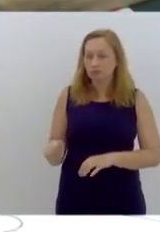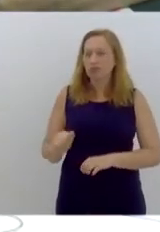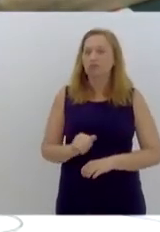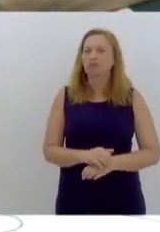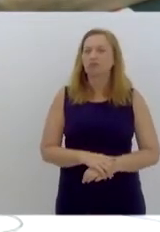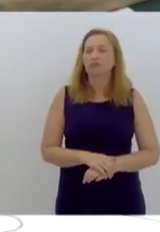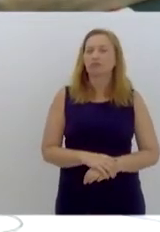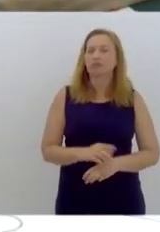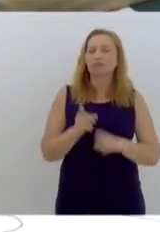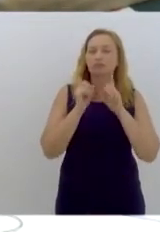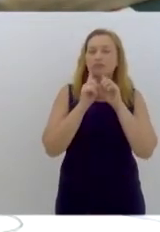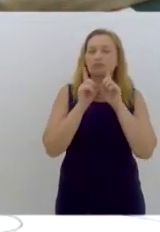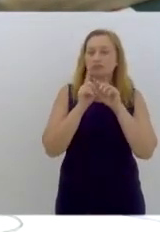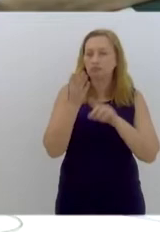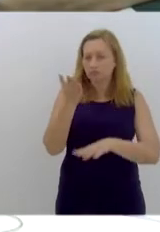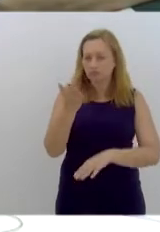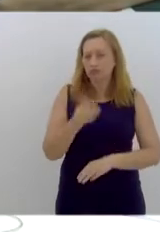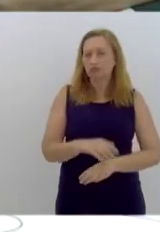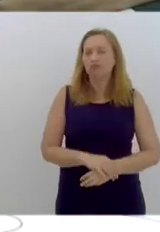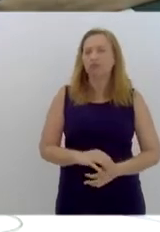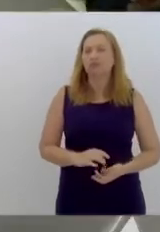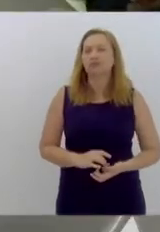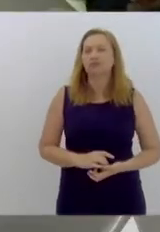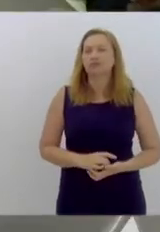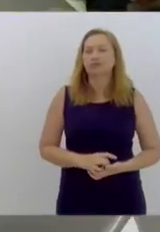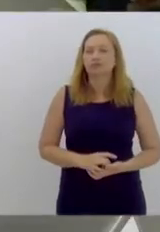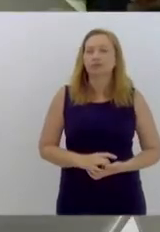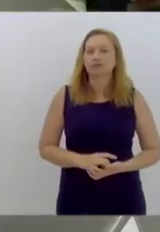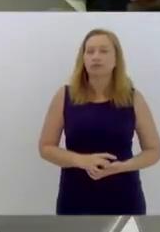secretário de Fazenda de Maricá, por favor.